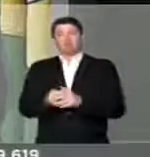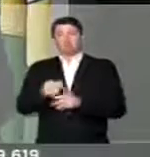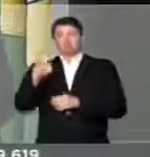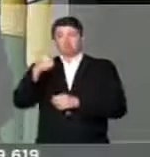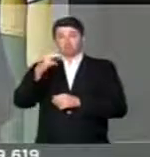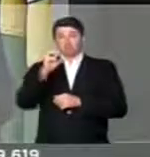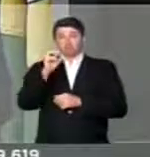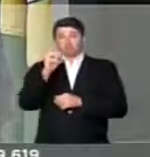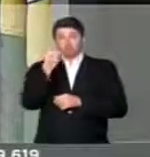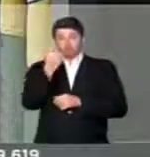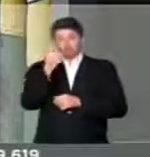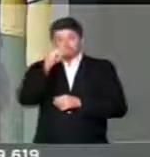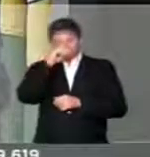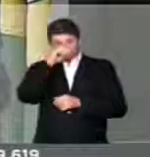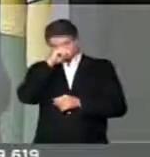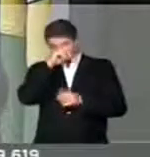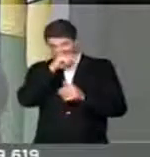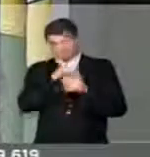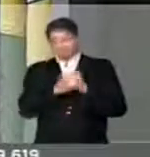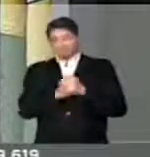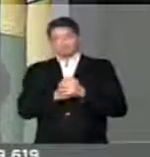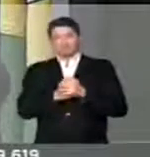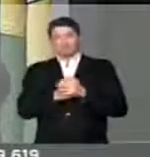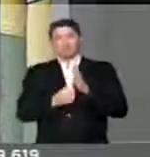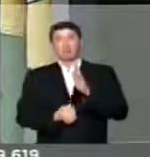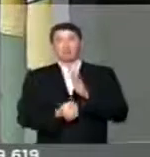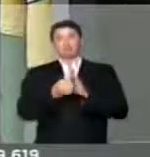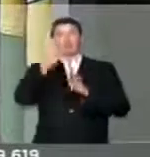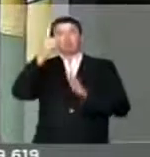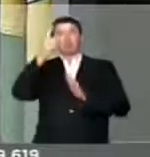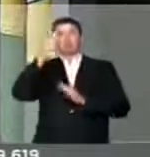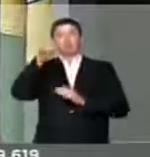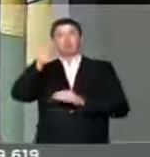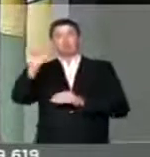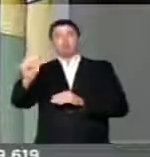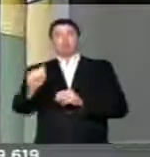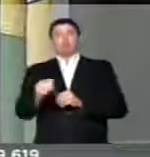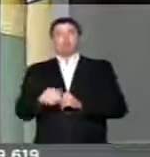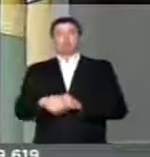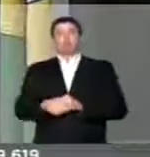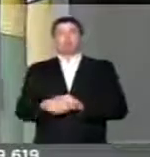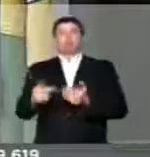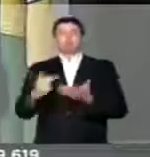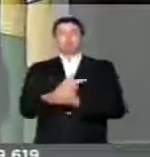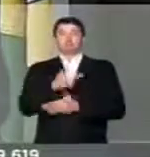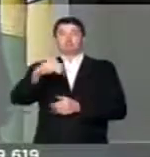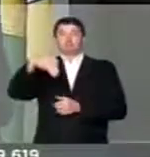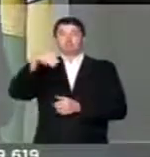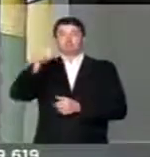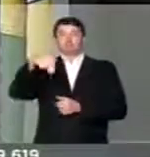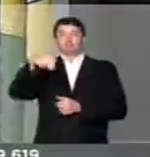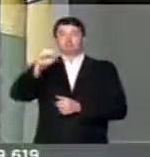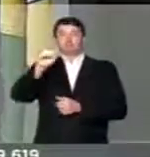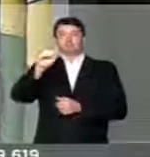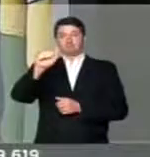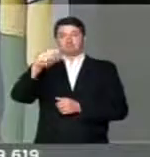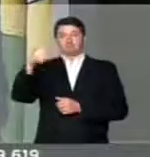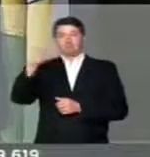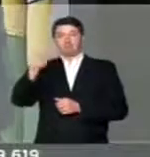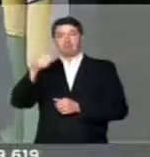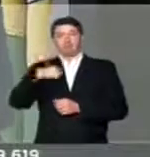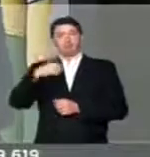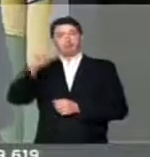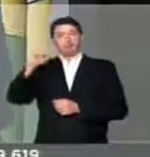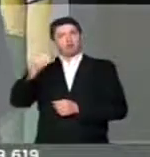2001, veio a primeira bomba, o mensalão. Eu já era